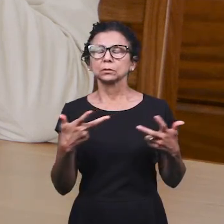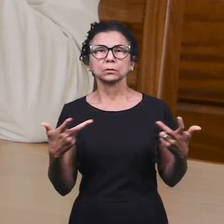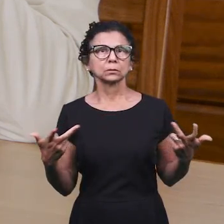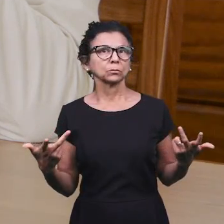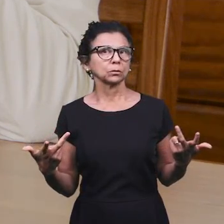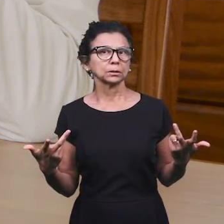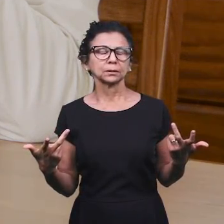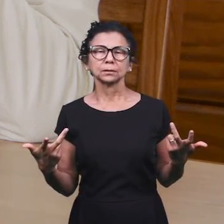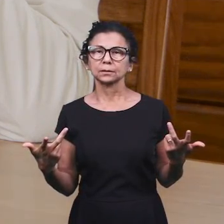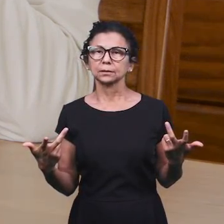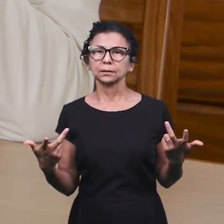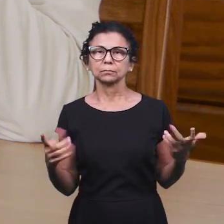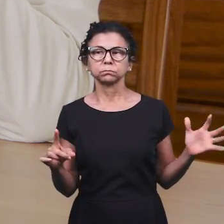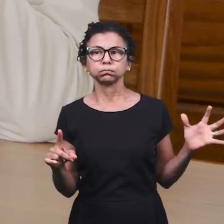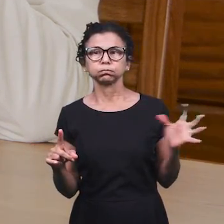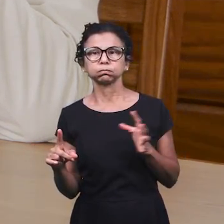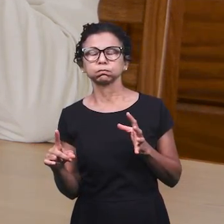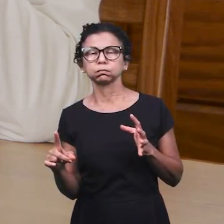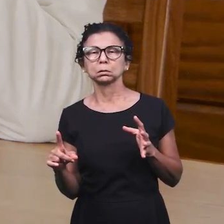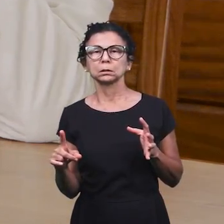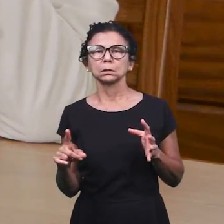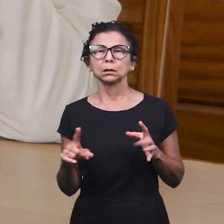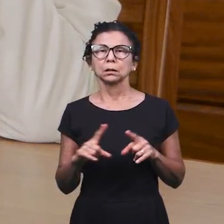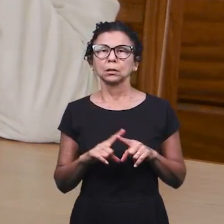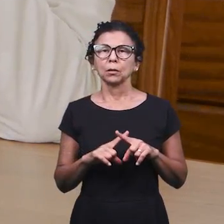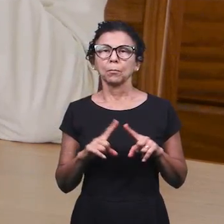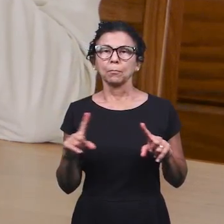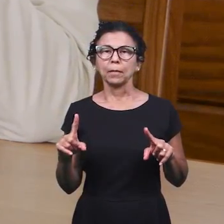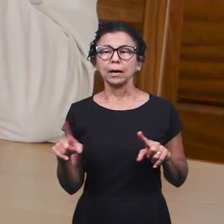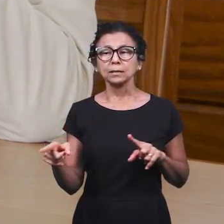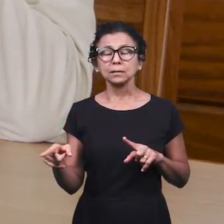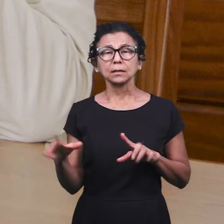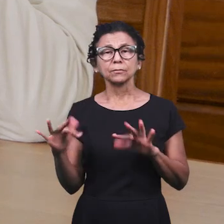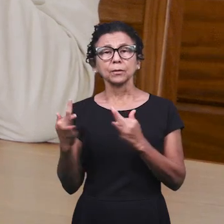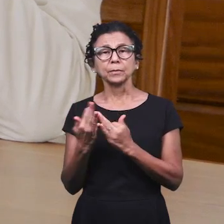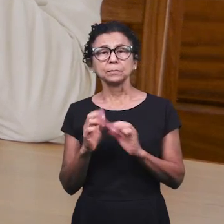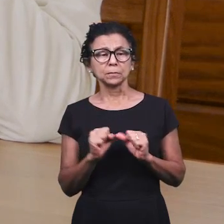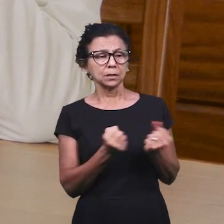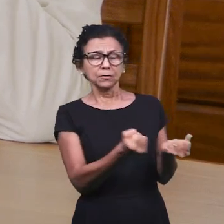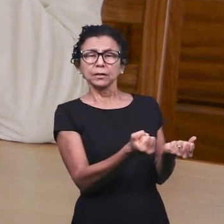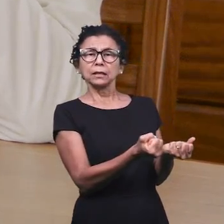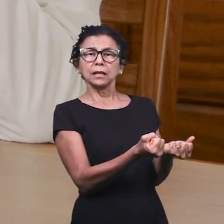Então, a família deve formar uma barreira de resistência contra os ataques dessa